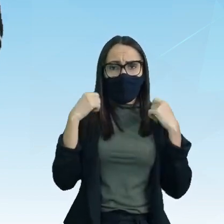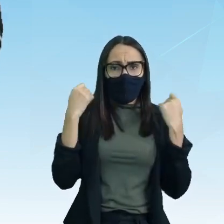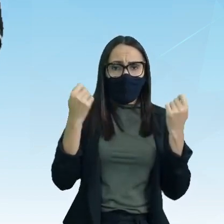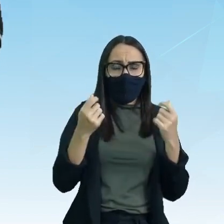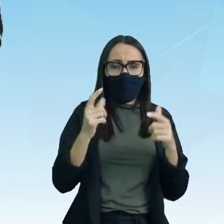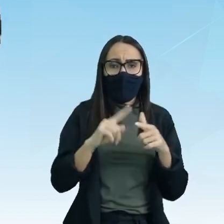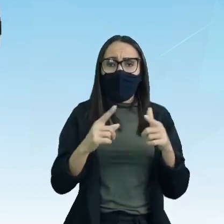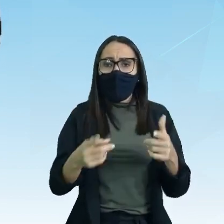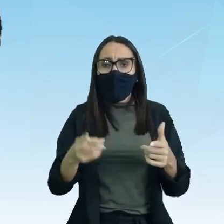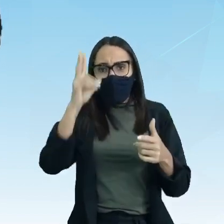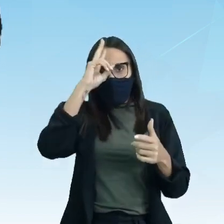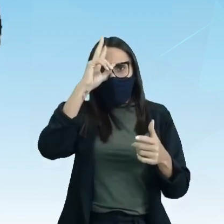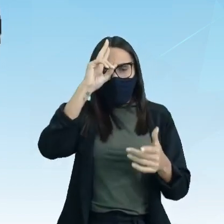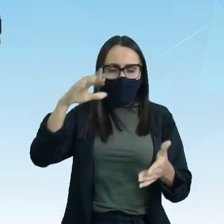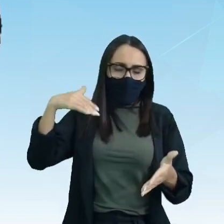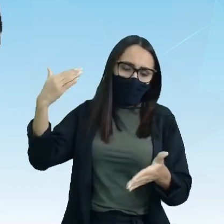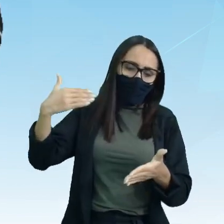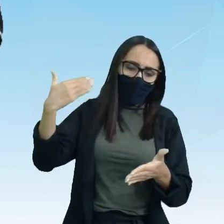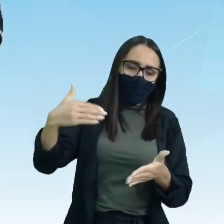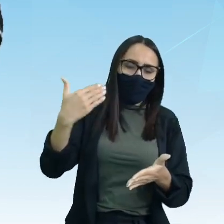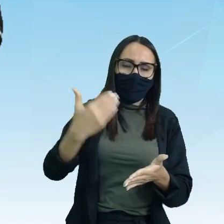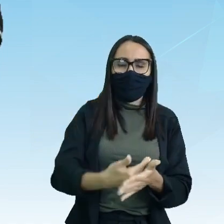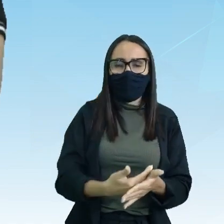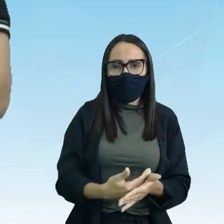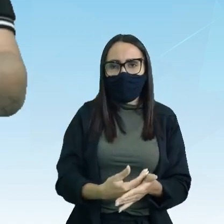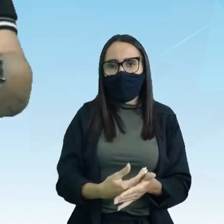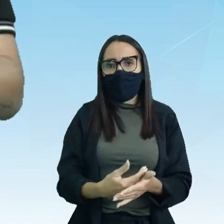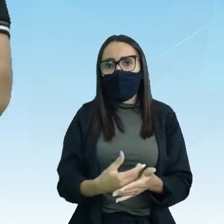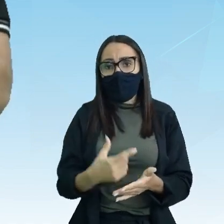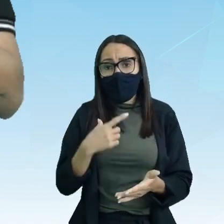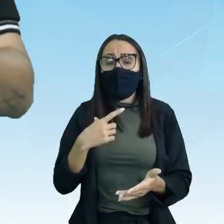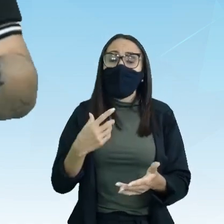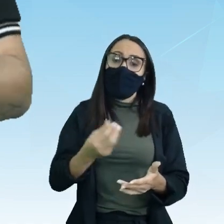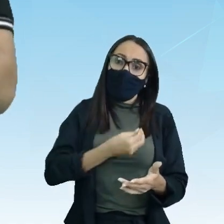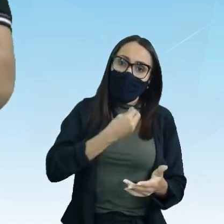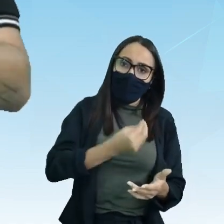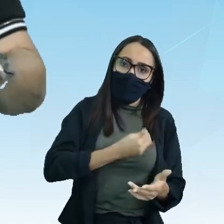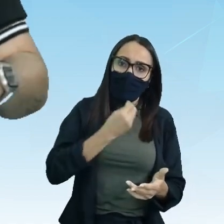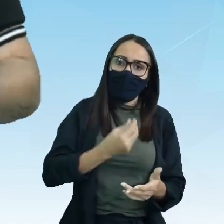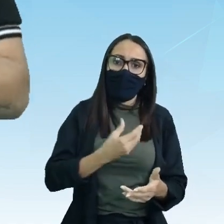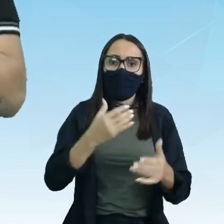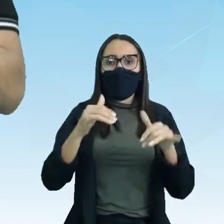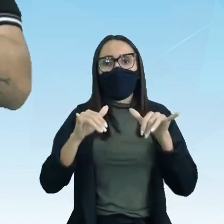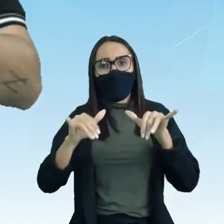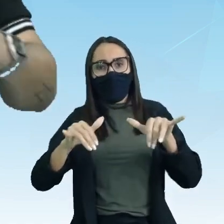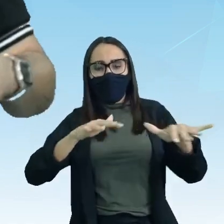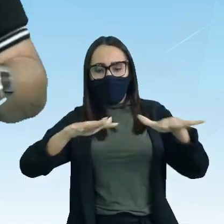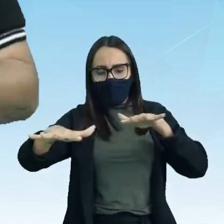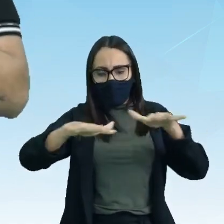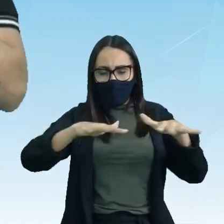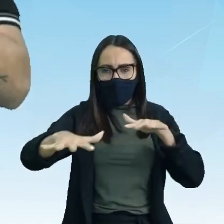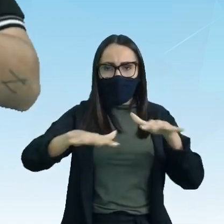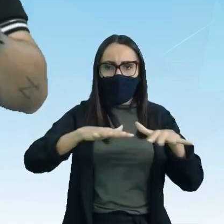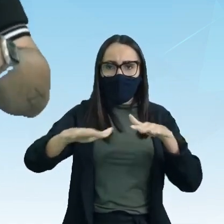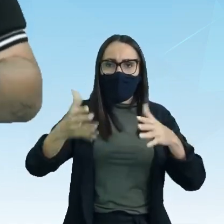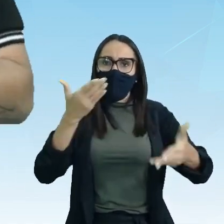questão histórica, ele tem um peso histórico. Então, Porque existia um mercado lá, existiam movimentações, troca de mercadorias e tal,